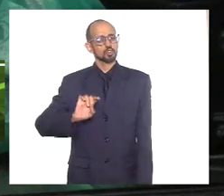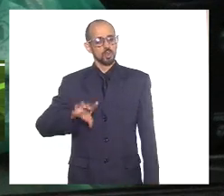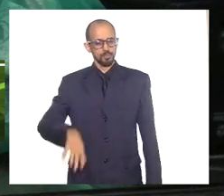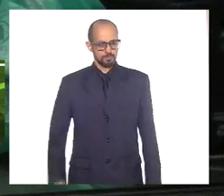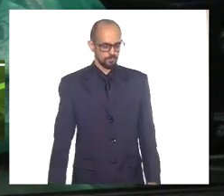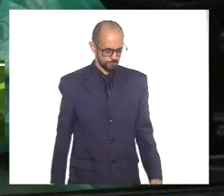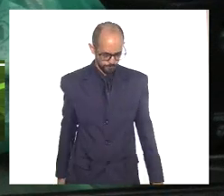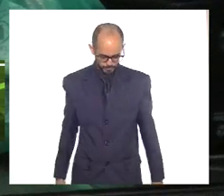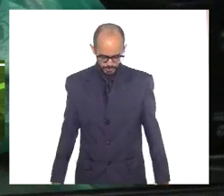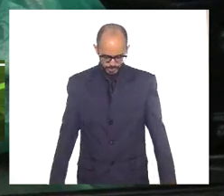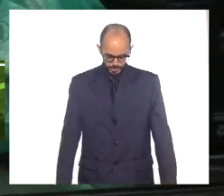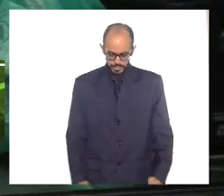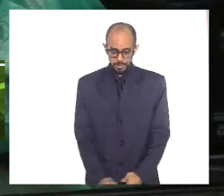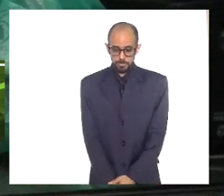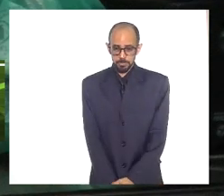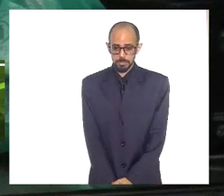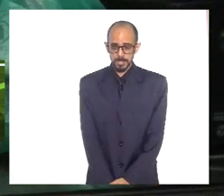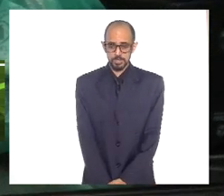Queria